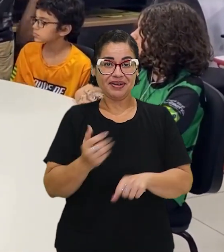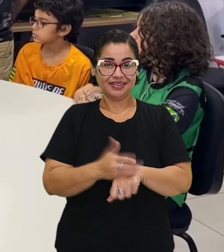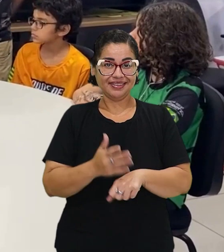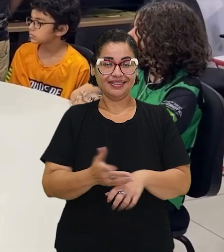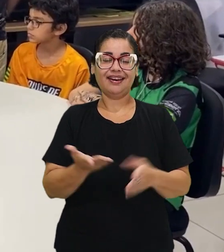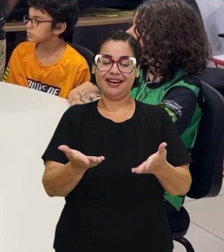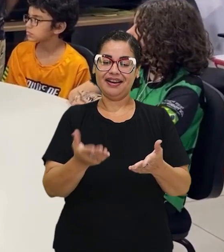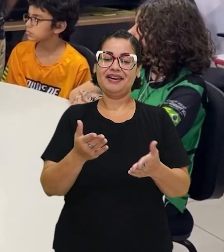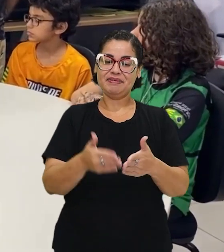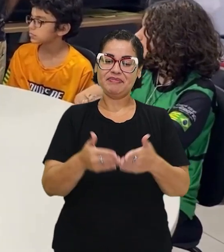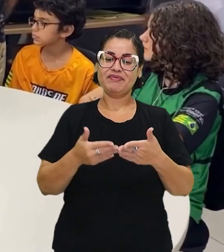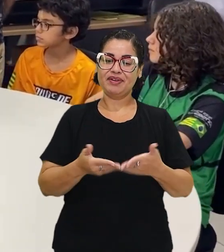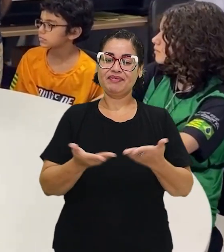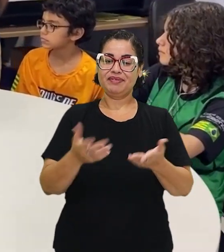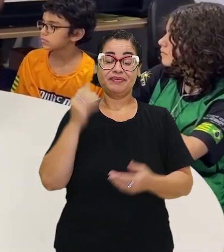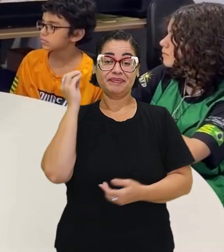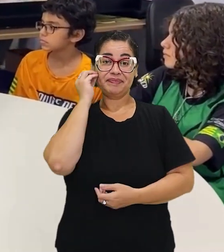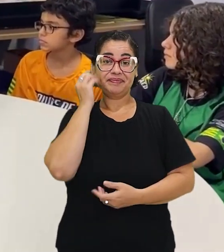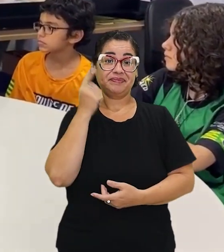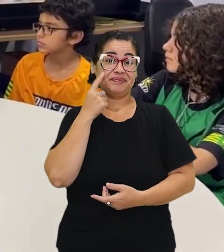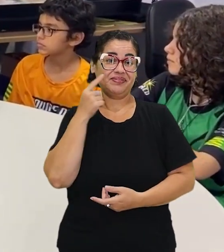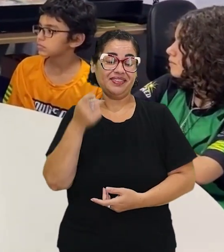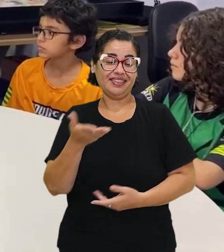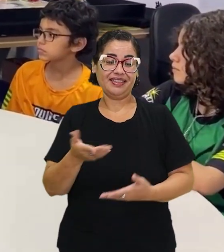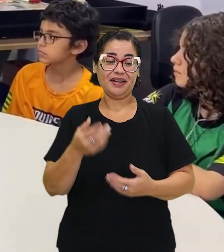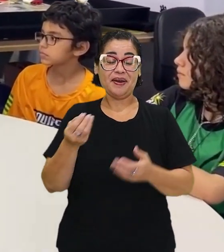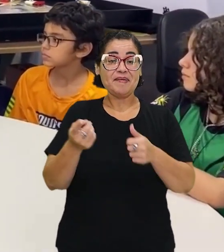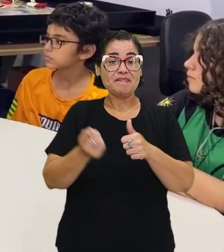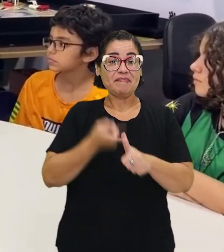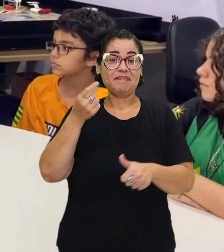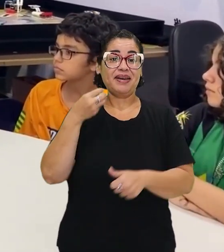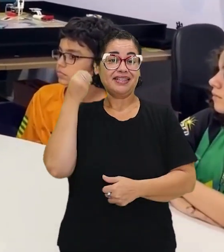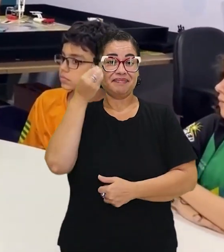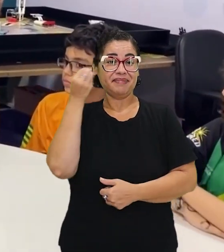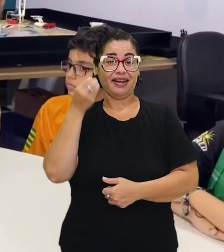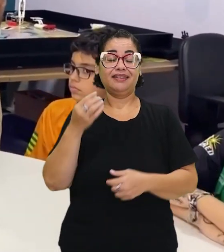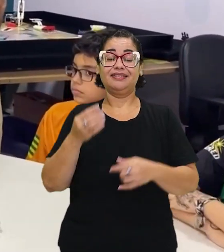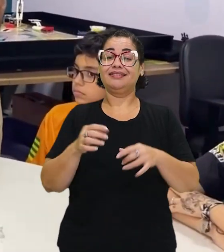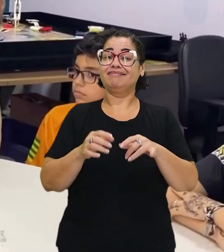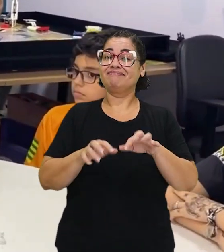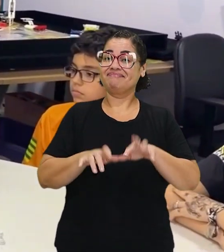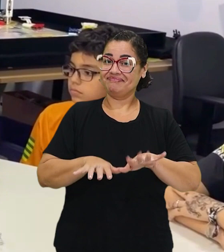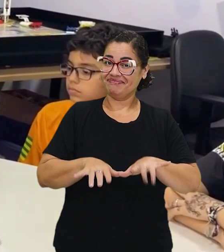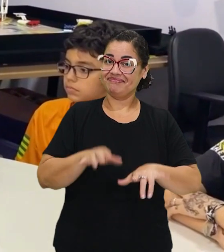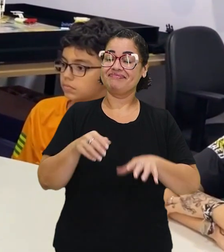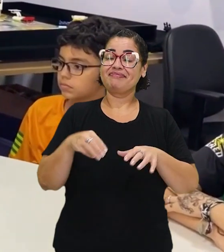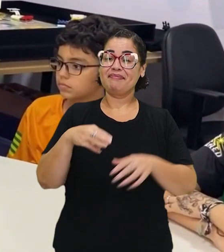favor. Então, fique à vontade. Vamos ver. Minha primeira experiência no Laboratório Maker.